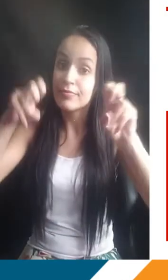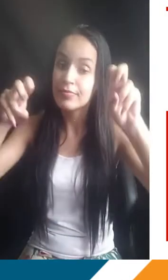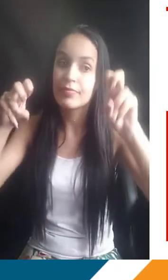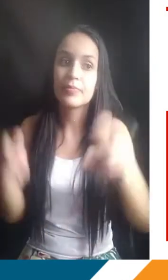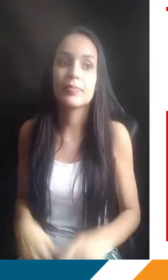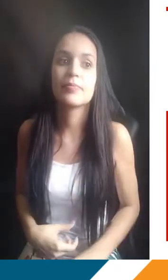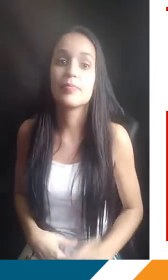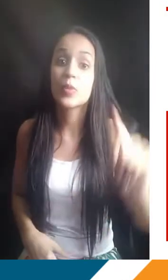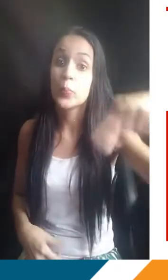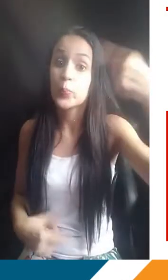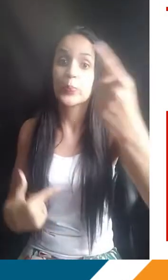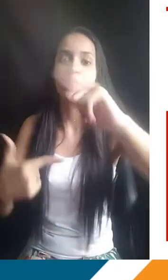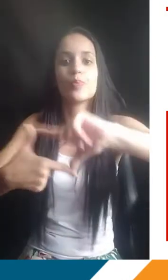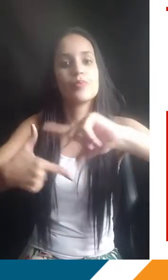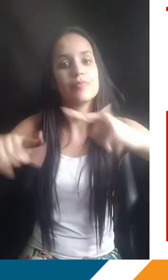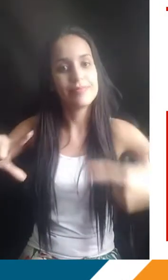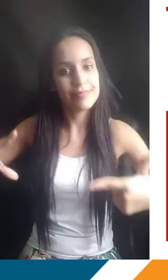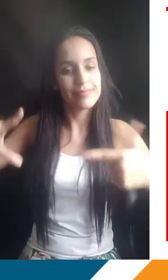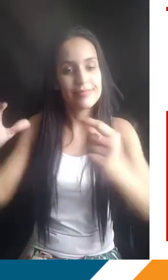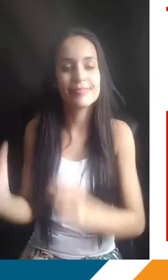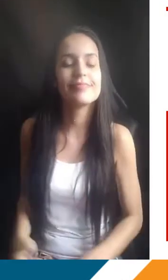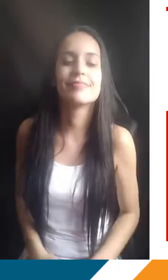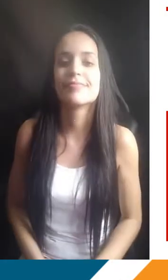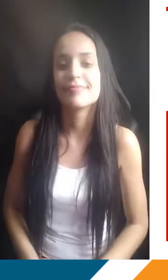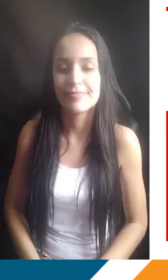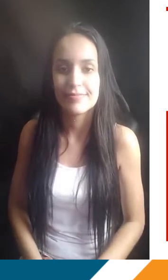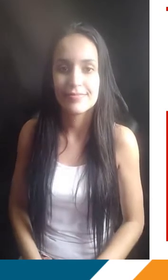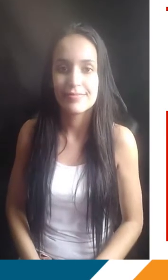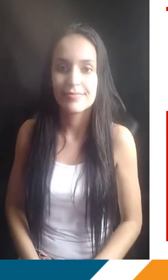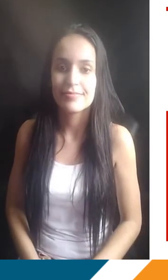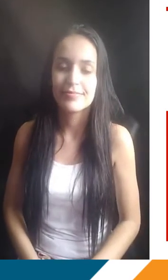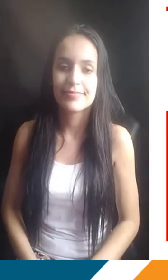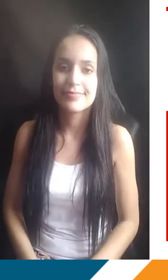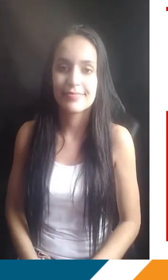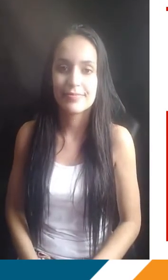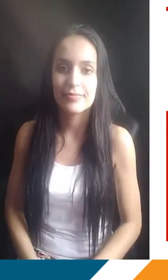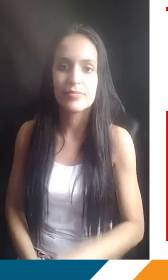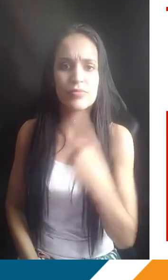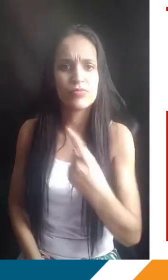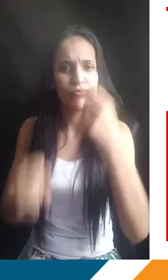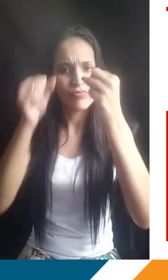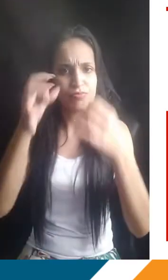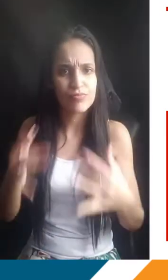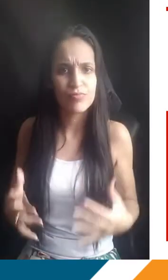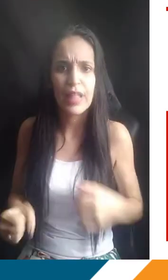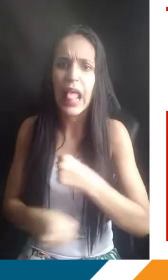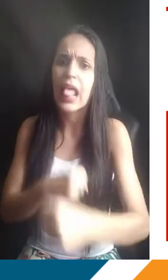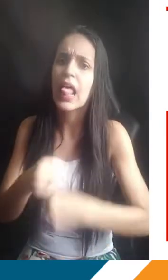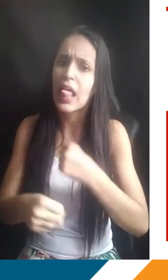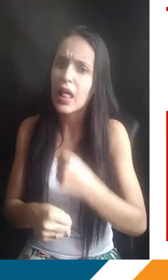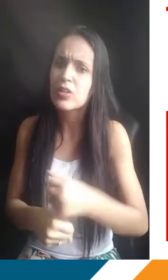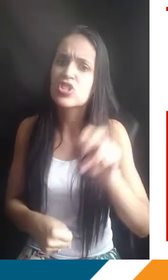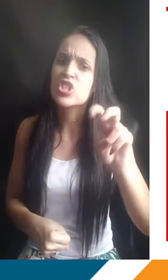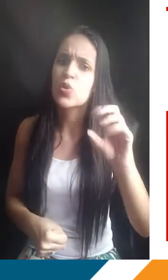literatura brasileira contemporânea. Especificamente, vamos fazer um panorama da década de 50 até a década de 90